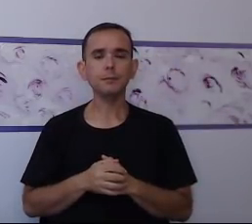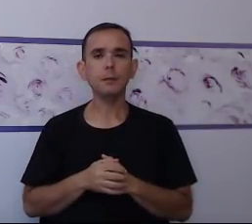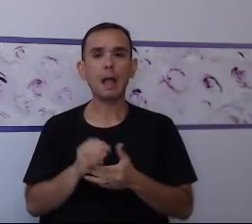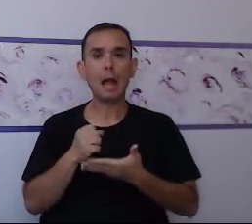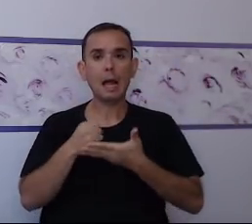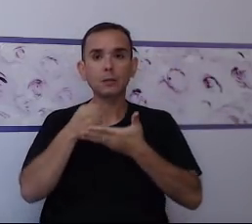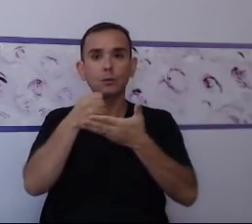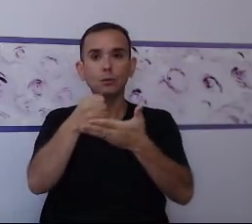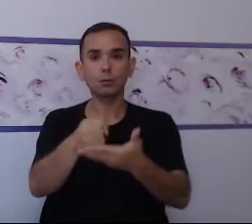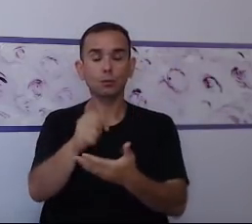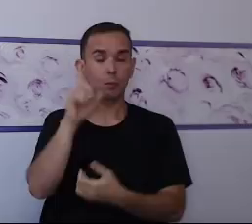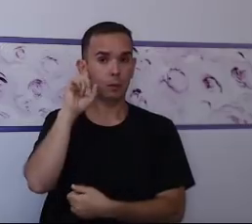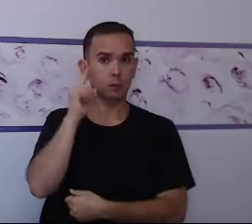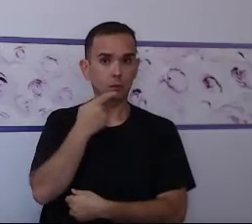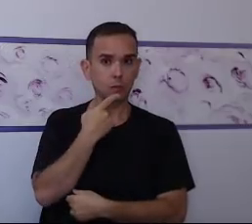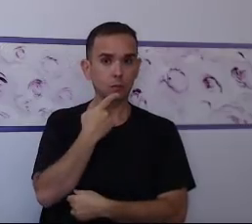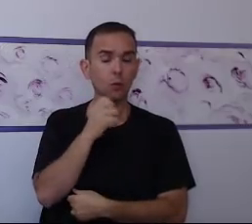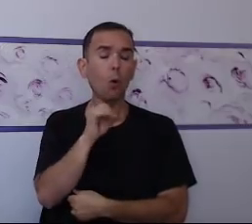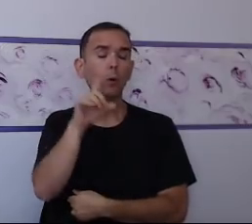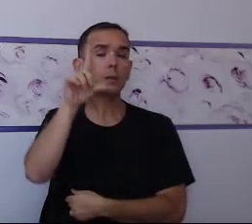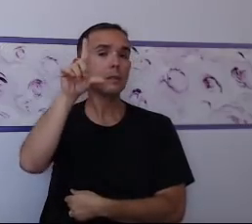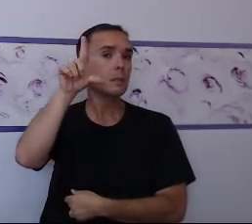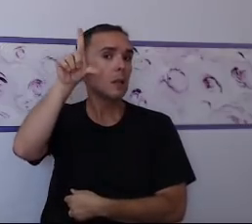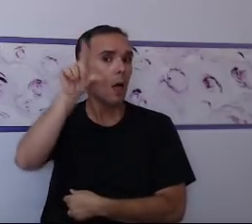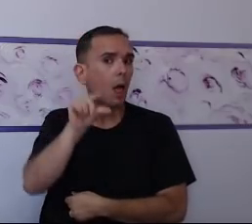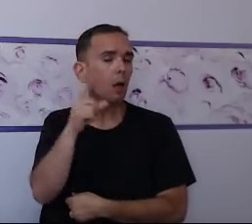Auxílio para surdez ou déficit auditivo.